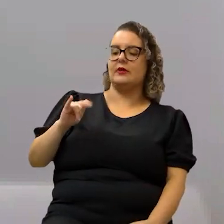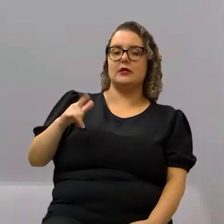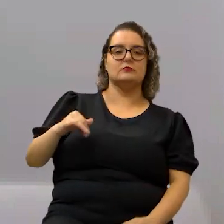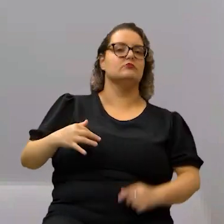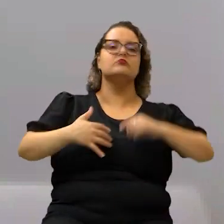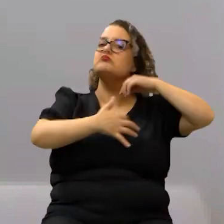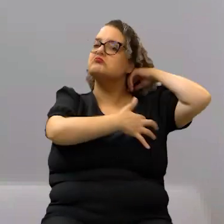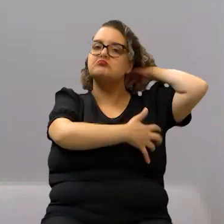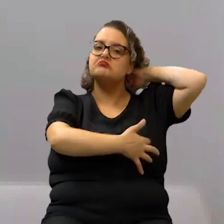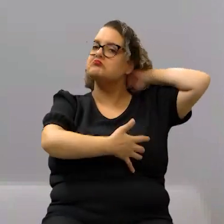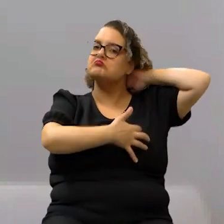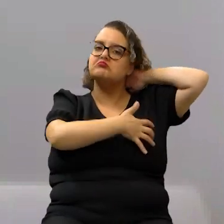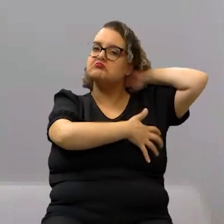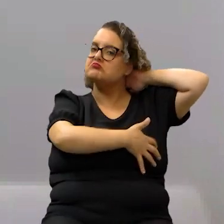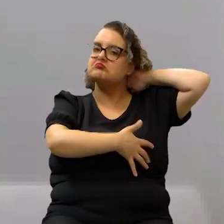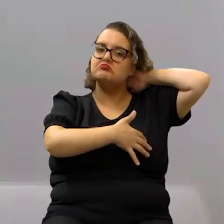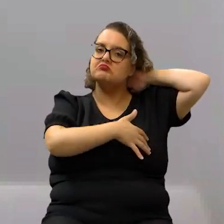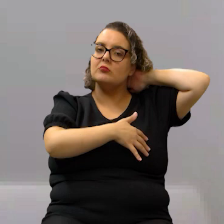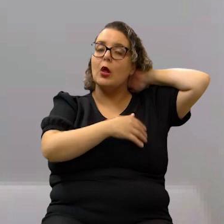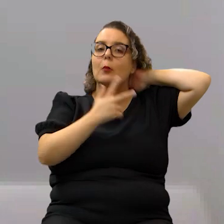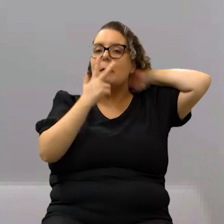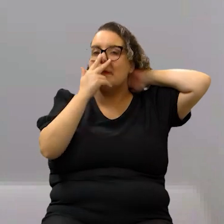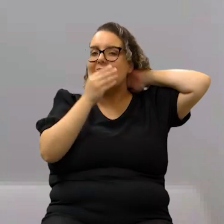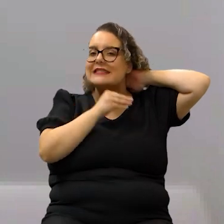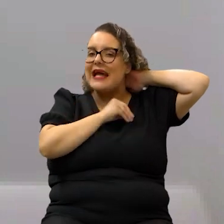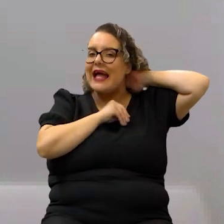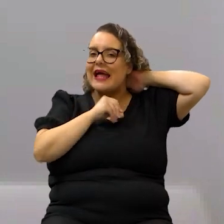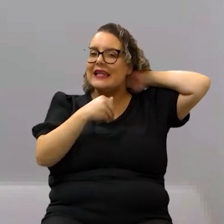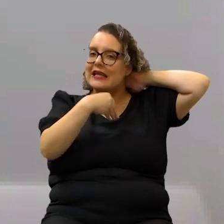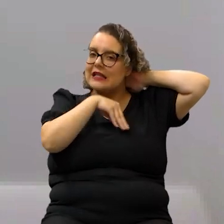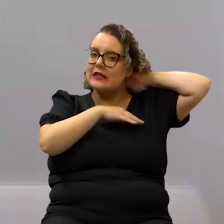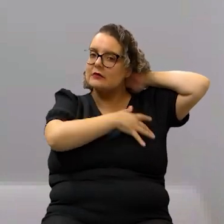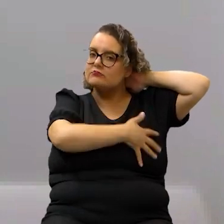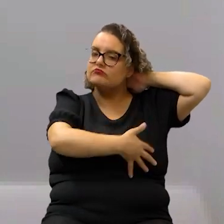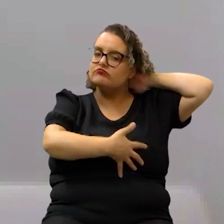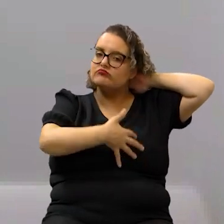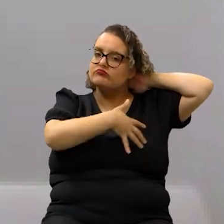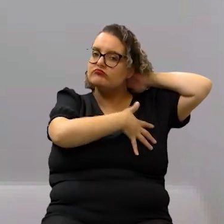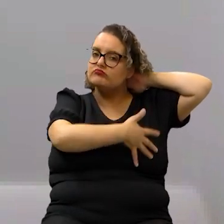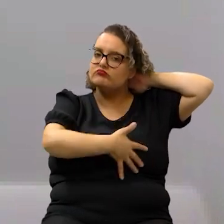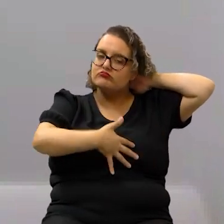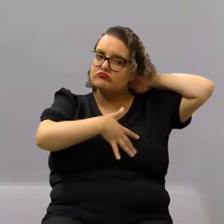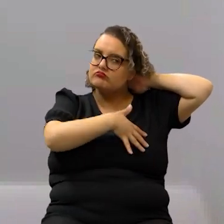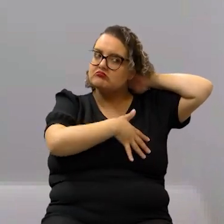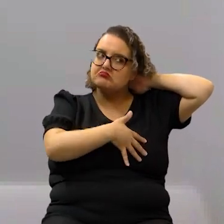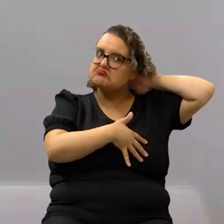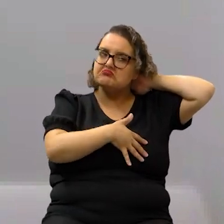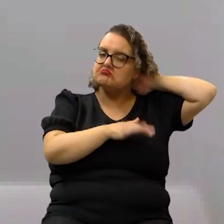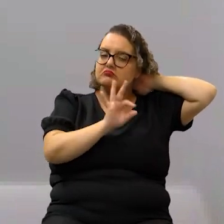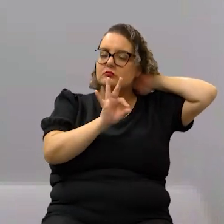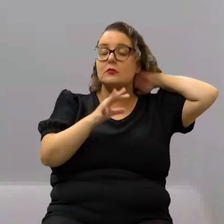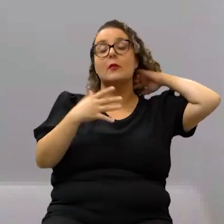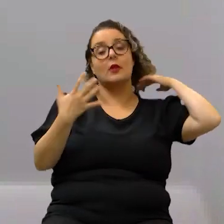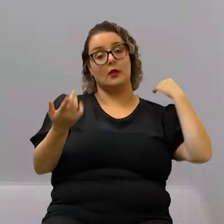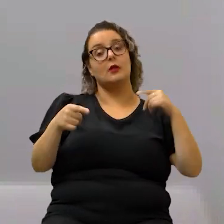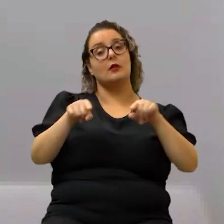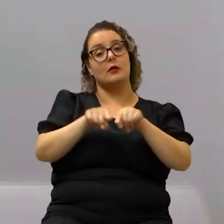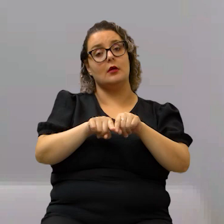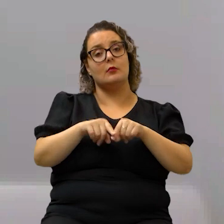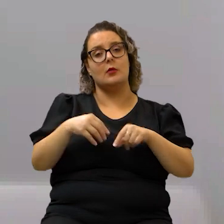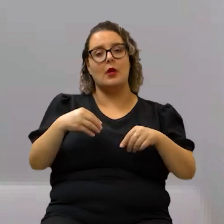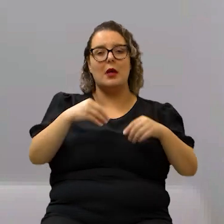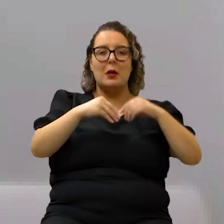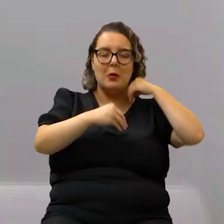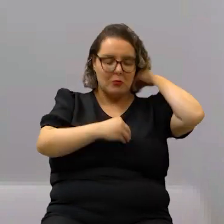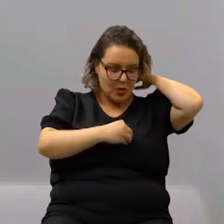é palpável, então a paciente não percebe mesmo que ela examine as tuas mamas muito, muito bem. Além disso, os caroços